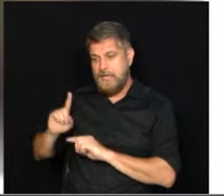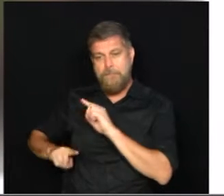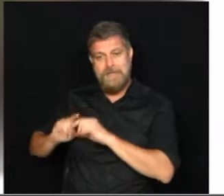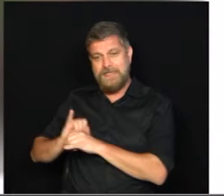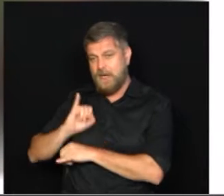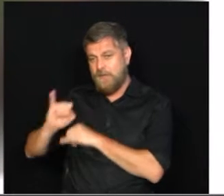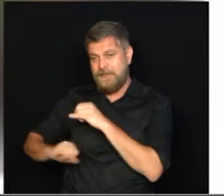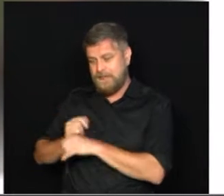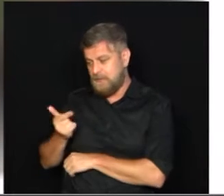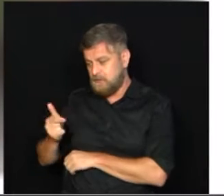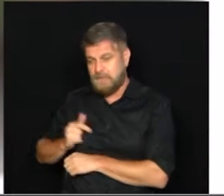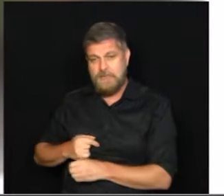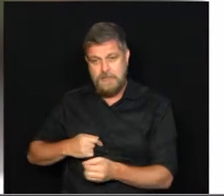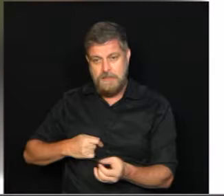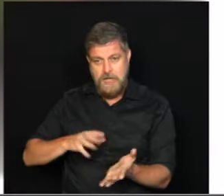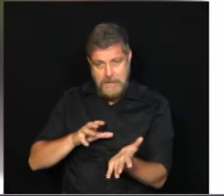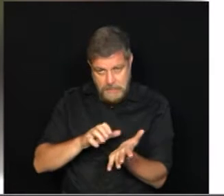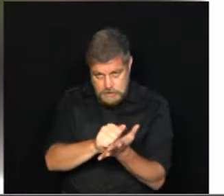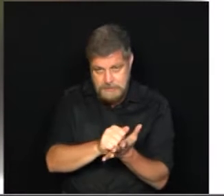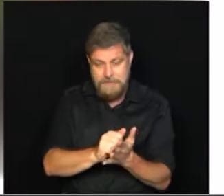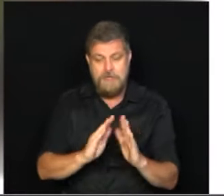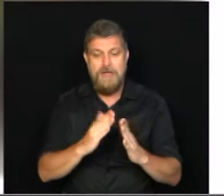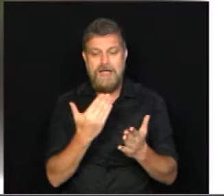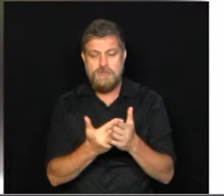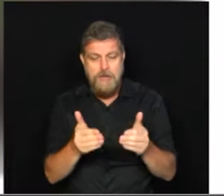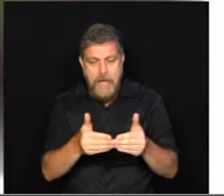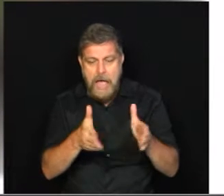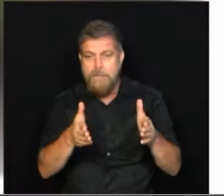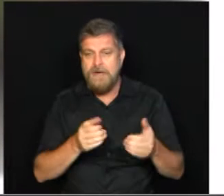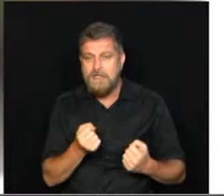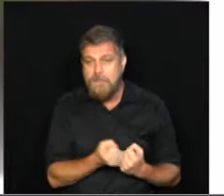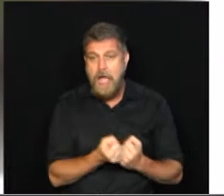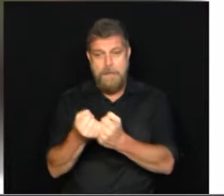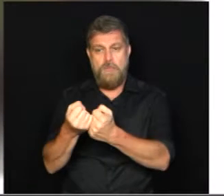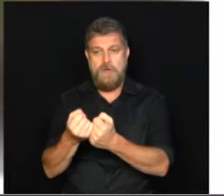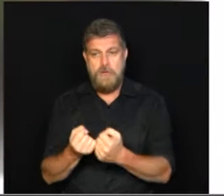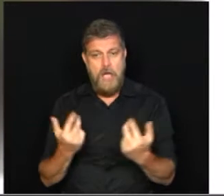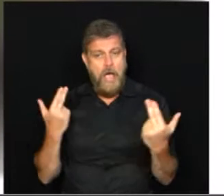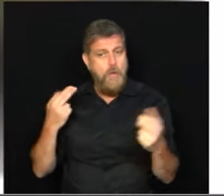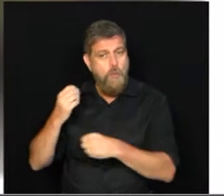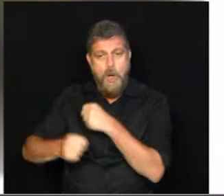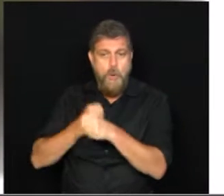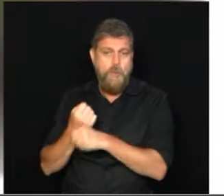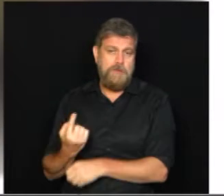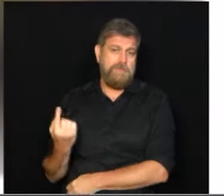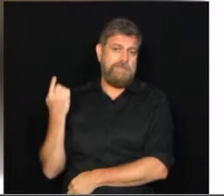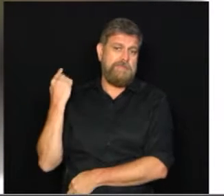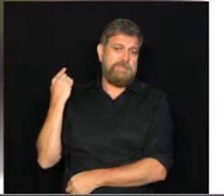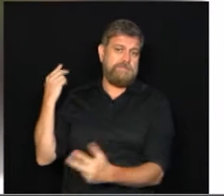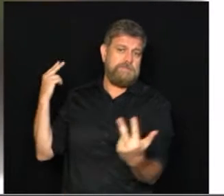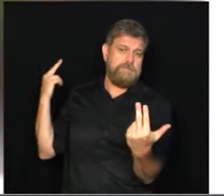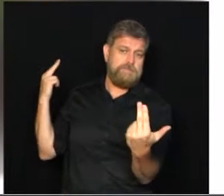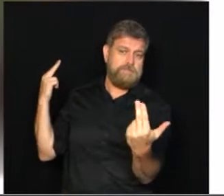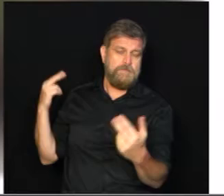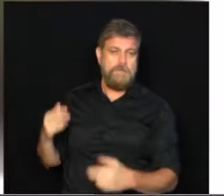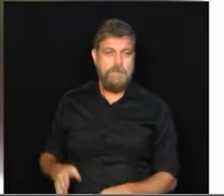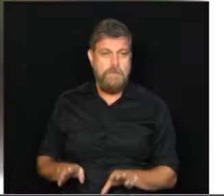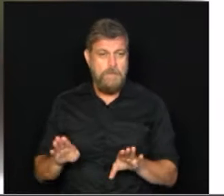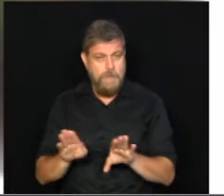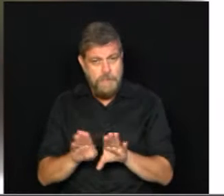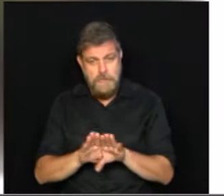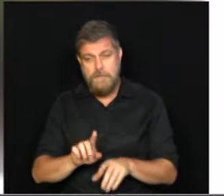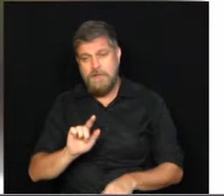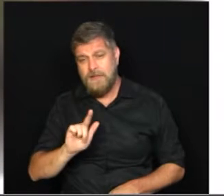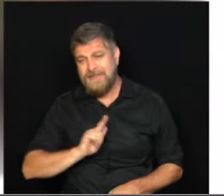horário marcado com agendamento a escola pode estar lá aberta para apoiar como a gente fez no ano passado também obviamente